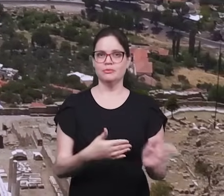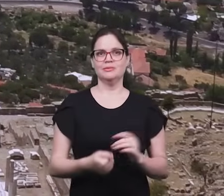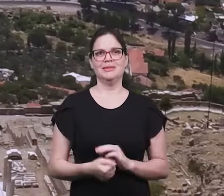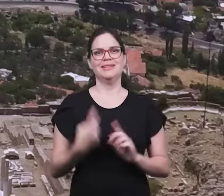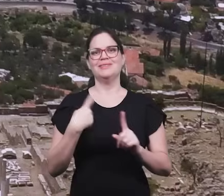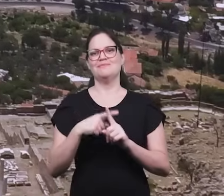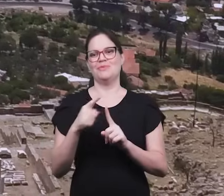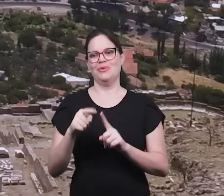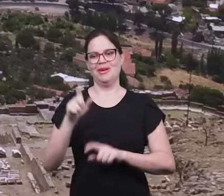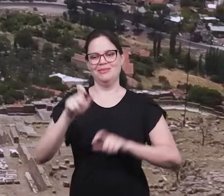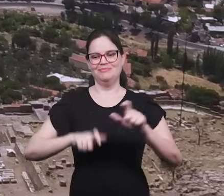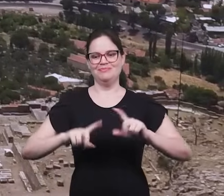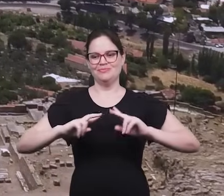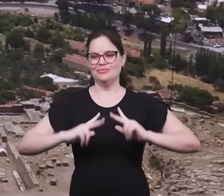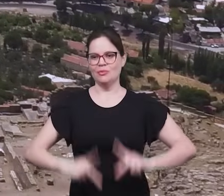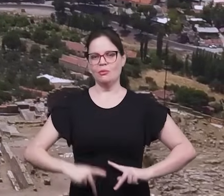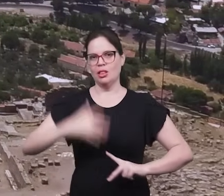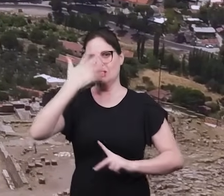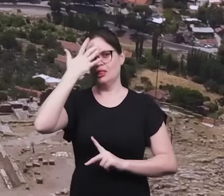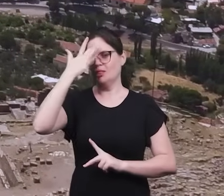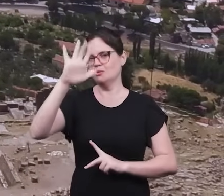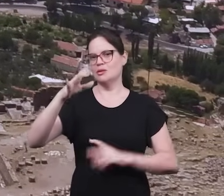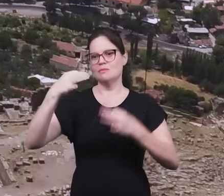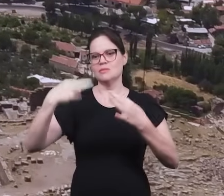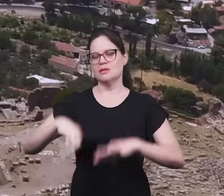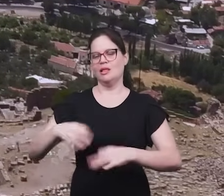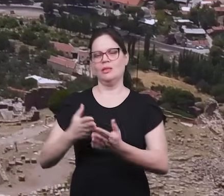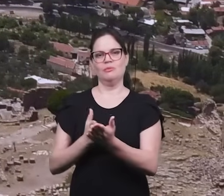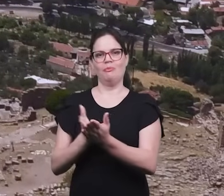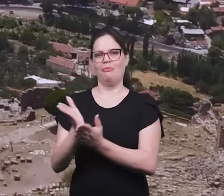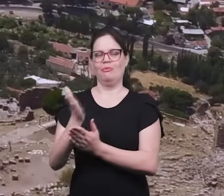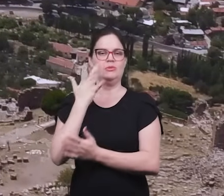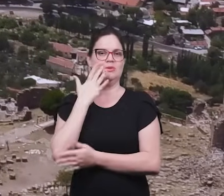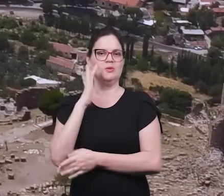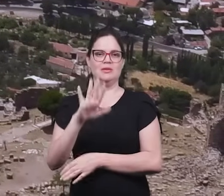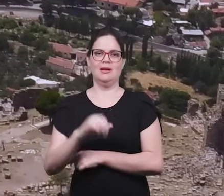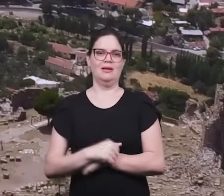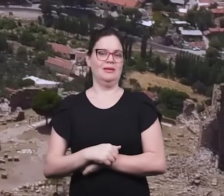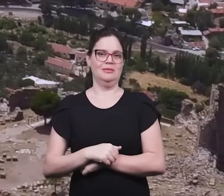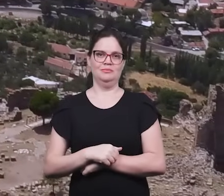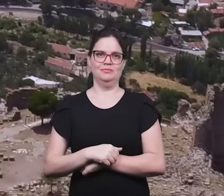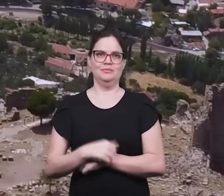Então, o homem caminha para a escuridão.